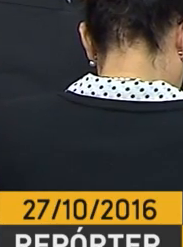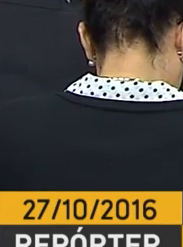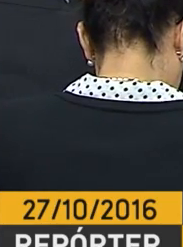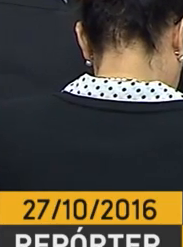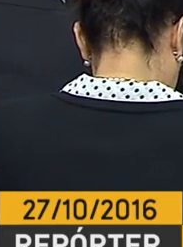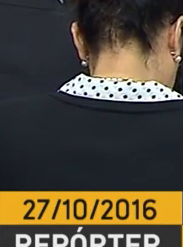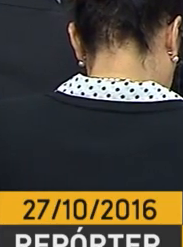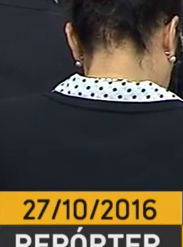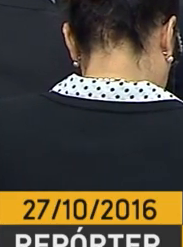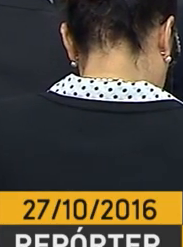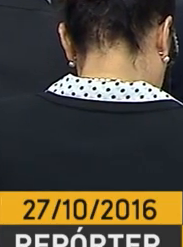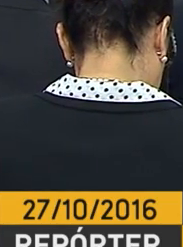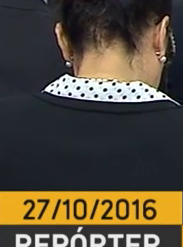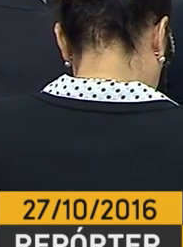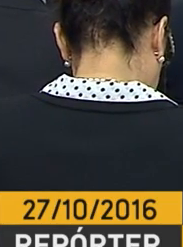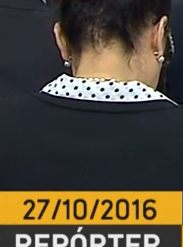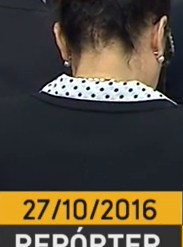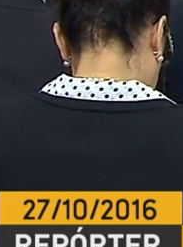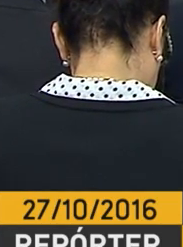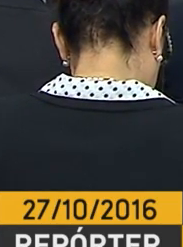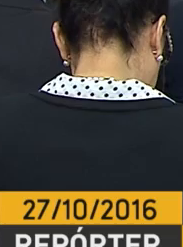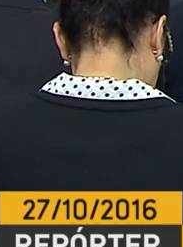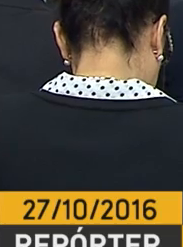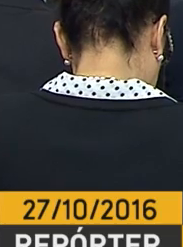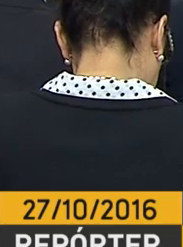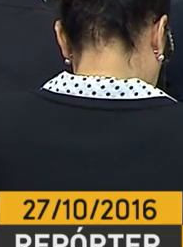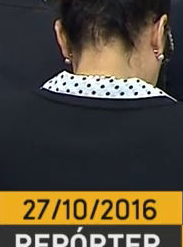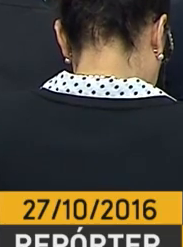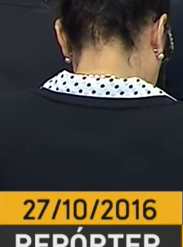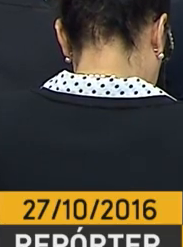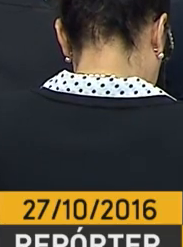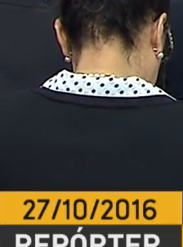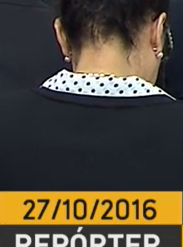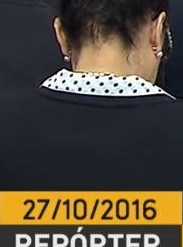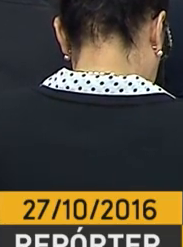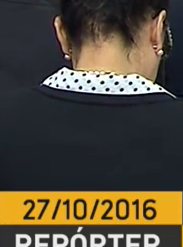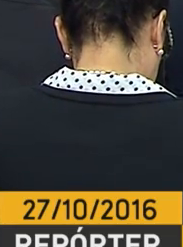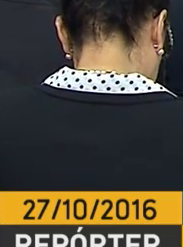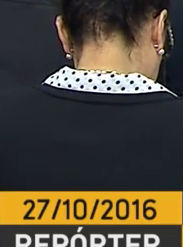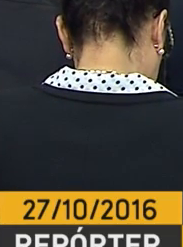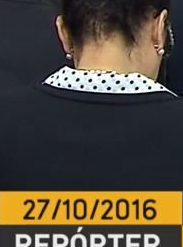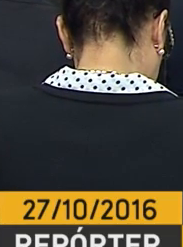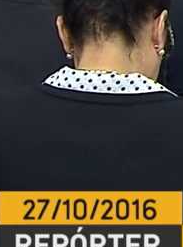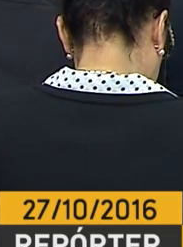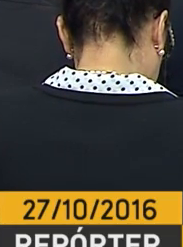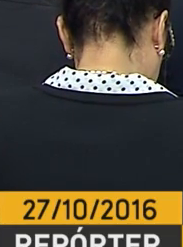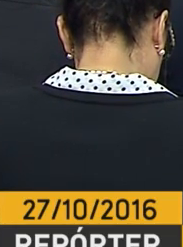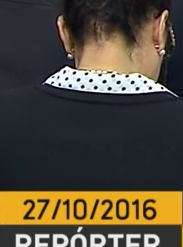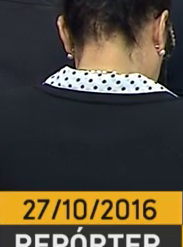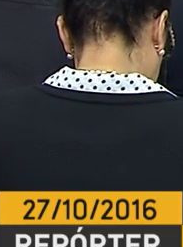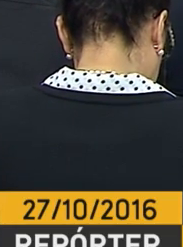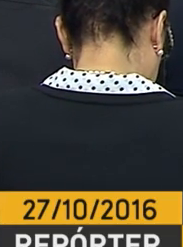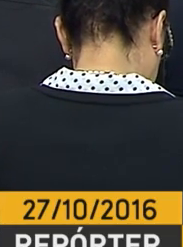José Serra presidente do Tribunal Superior Eleitoral Ministro gmar Mendes